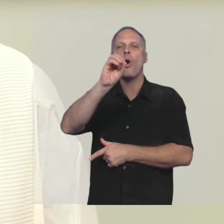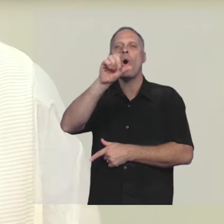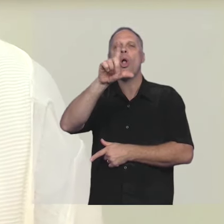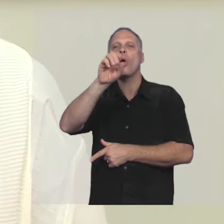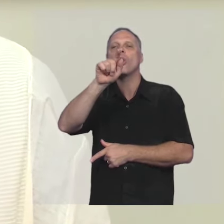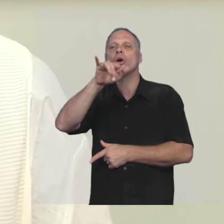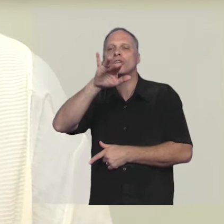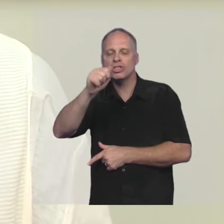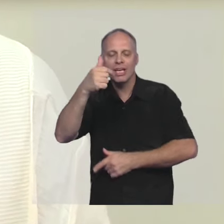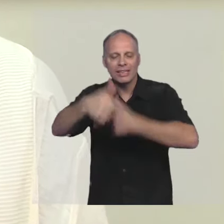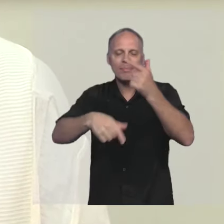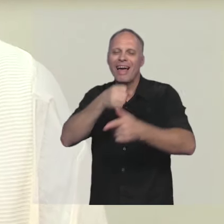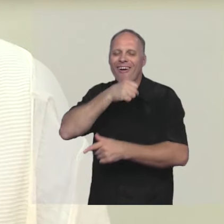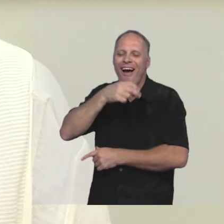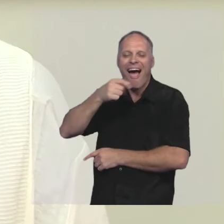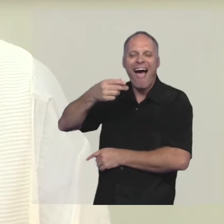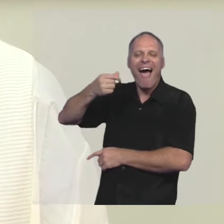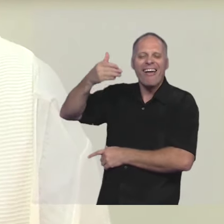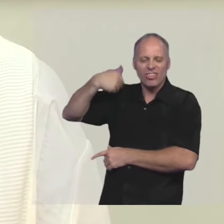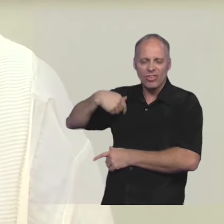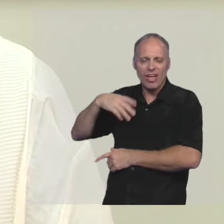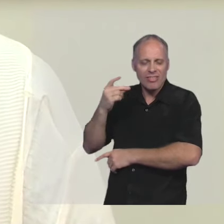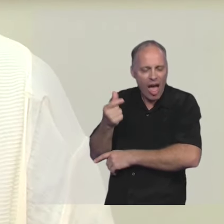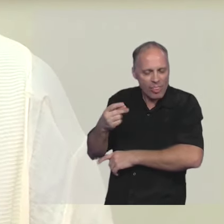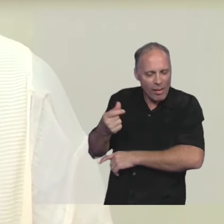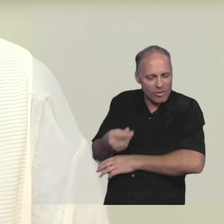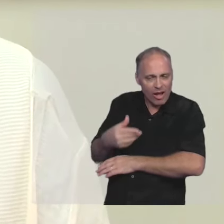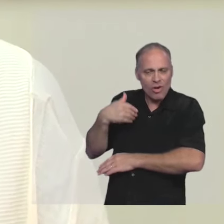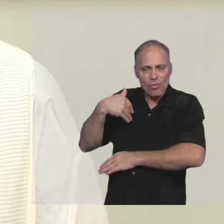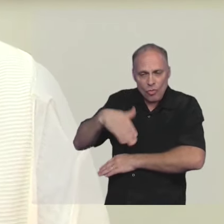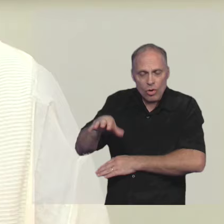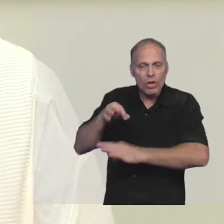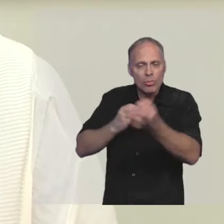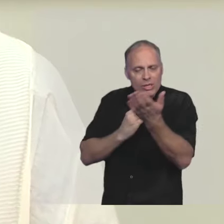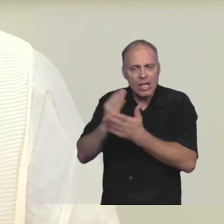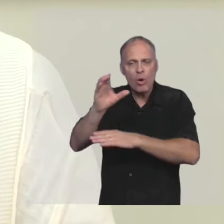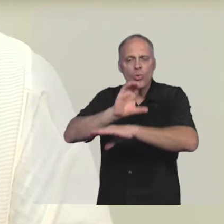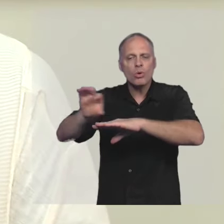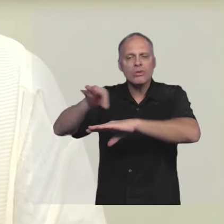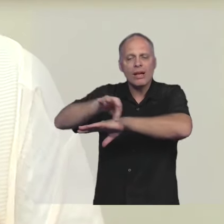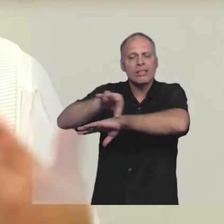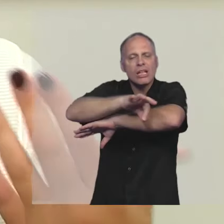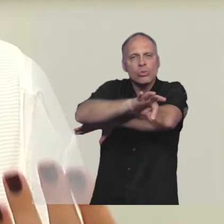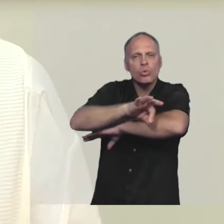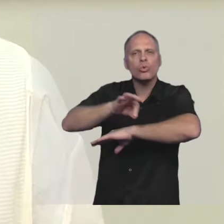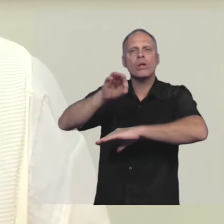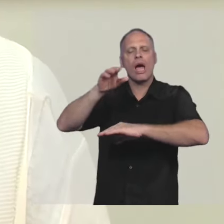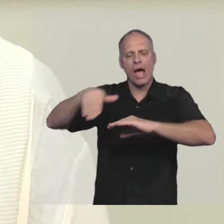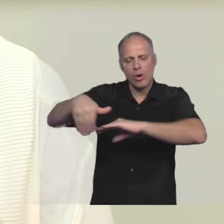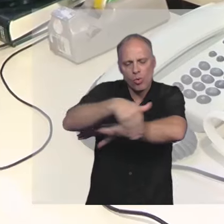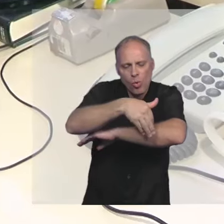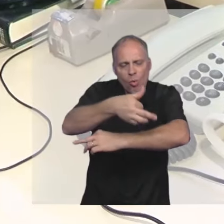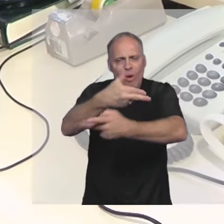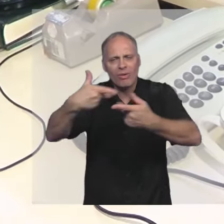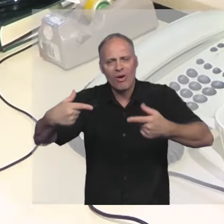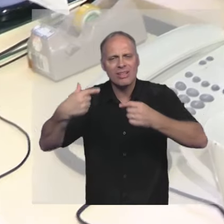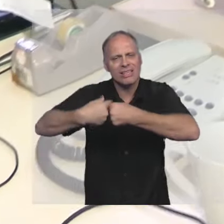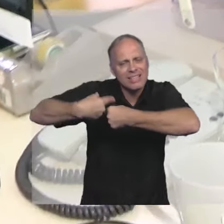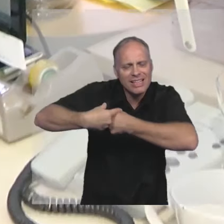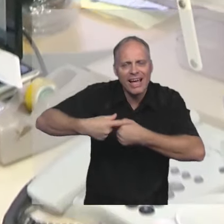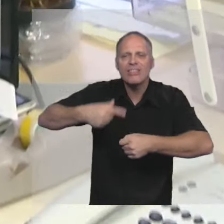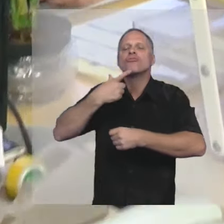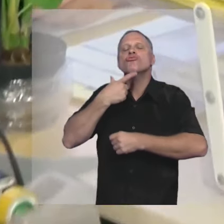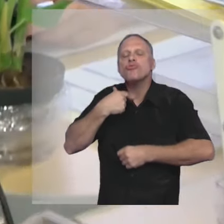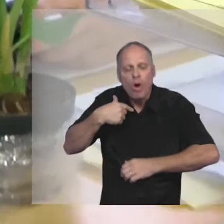o antigo, né? Então é uma coisa que já vem de muito tempo, e eu fui para arquitetura. E a área de urbano e de patrimônio é a área